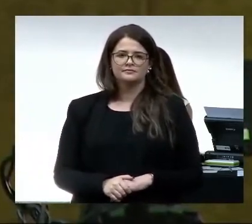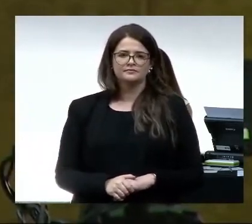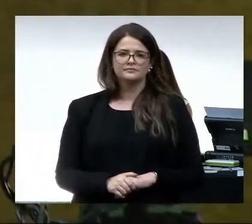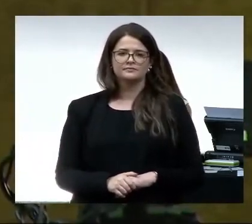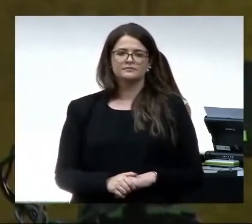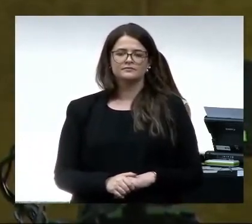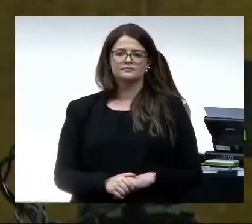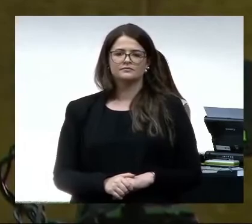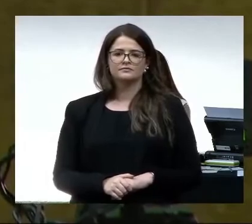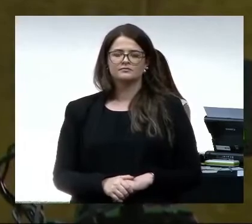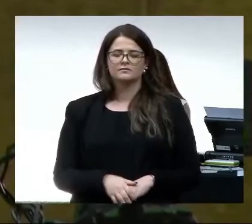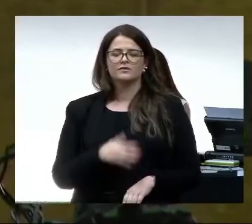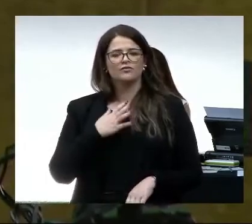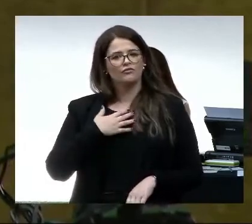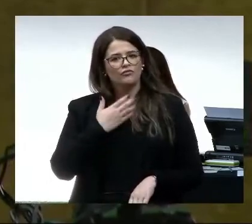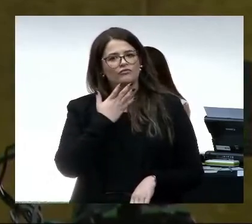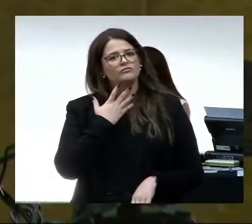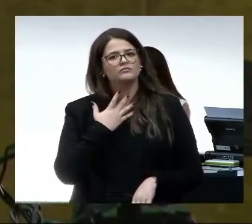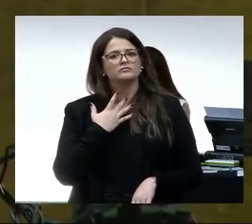Eu pretendo